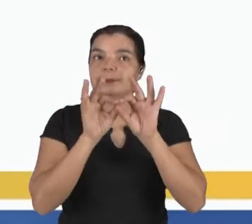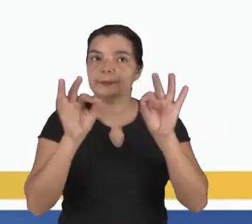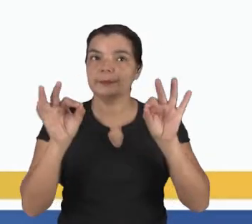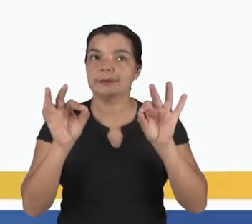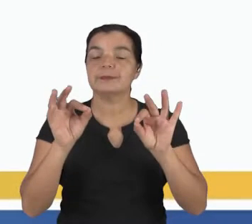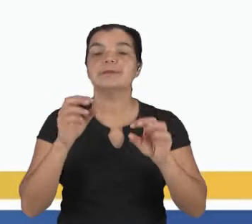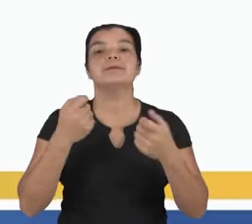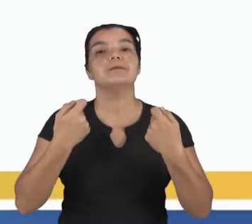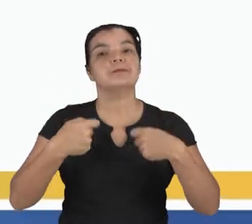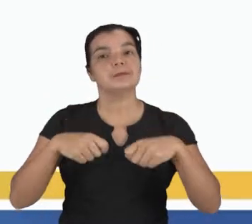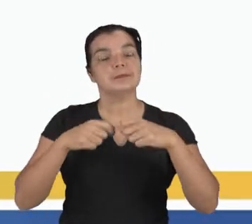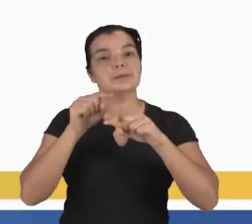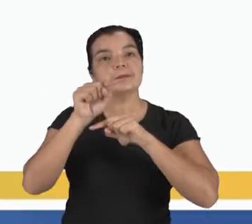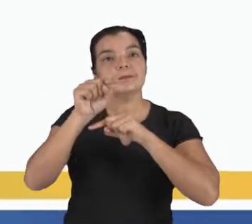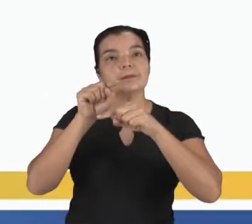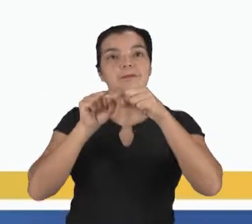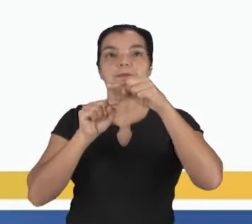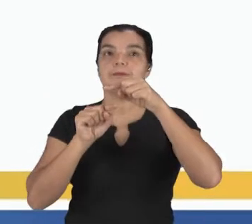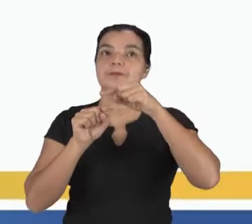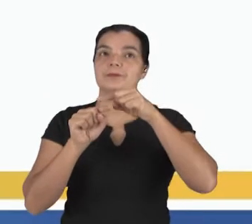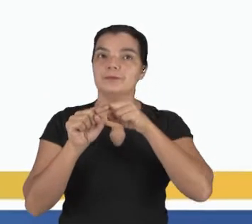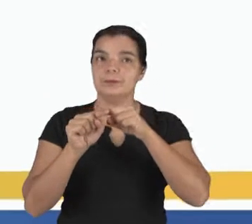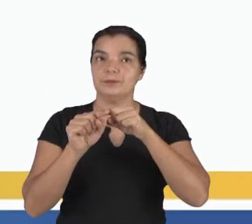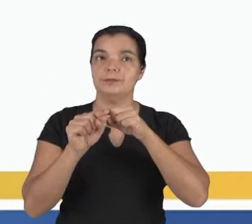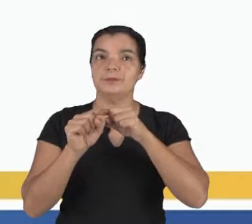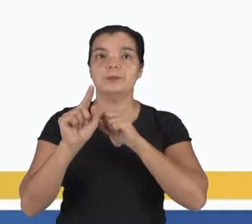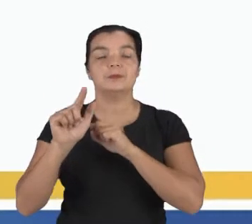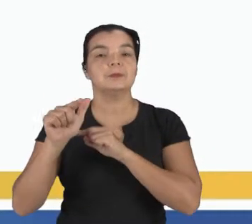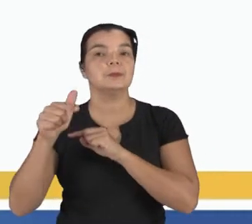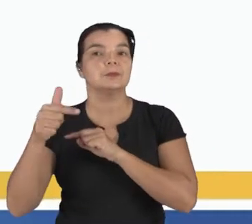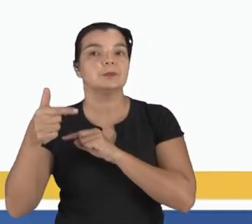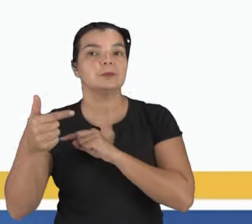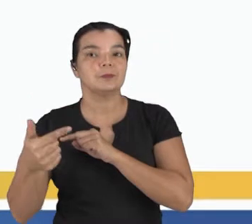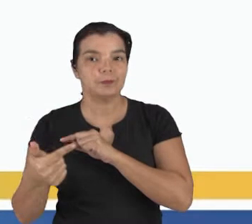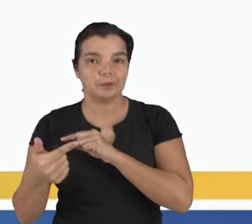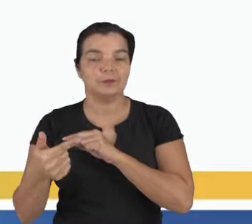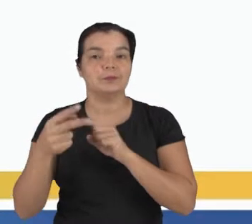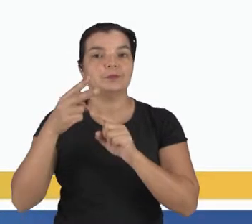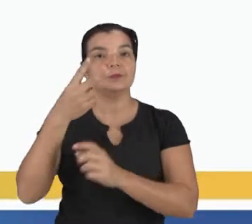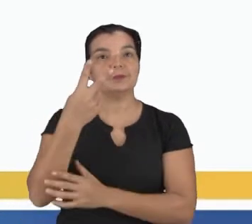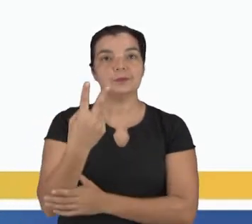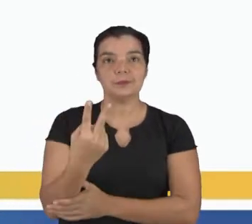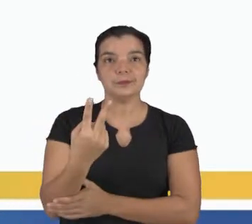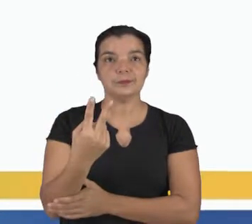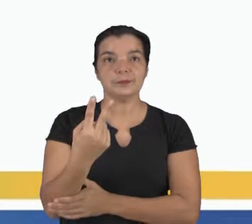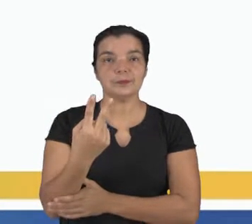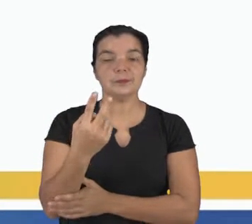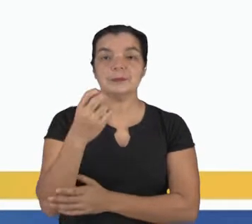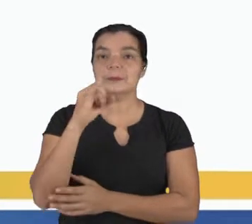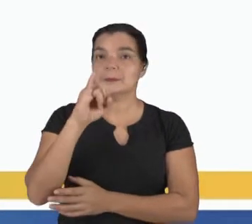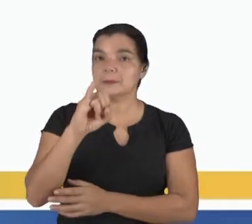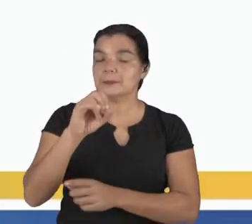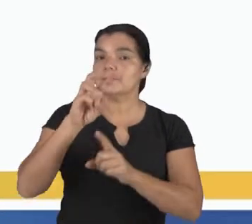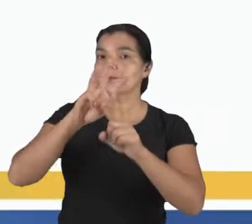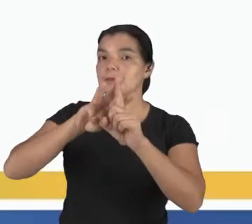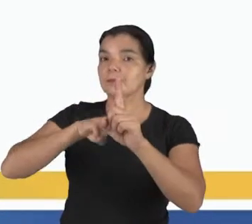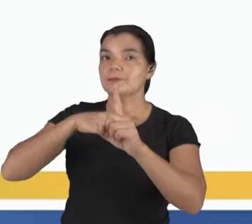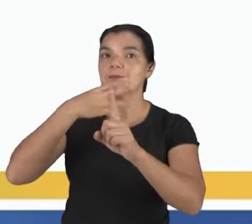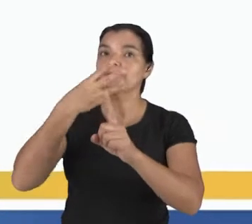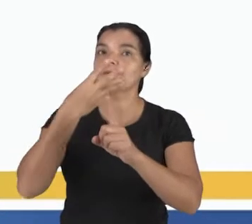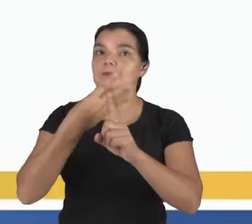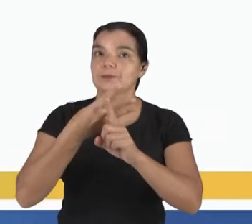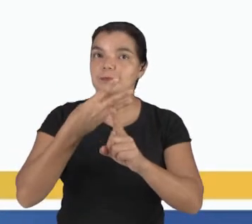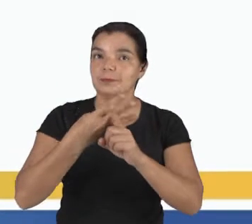das grandezas, temos que dividir a outra por 2. Se triplicarmos